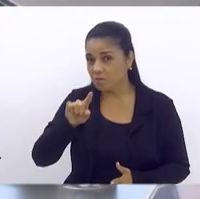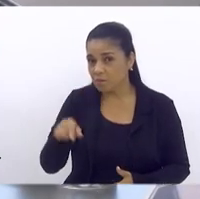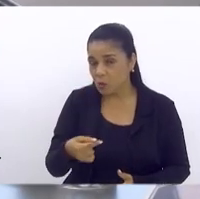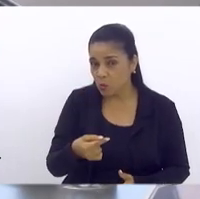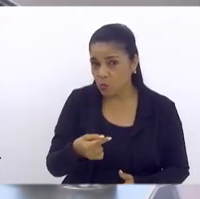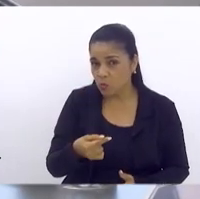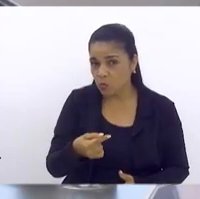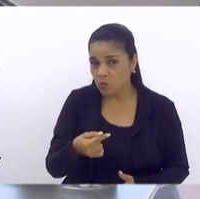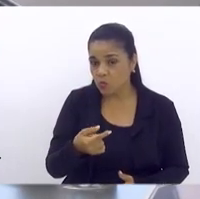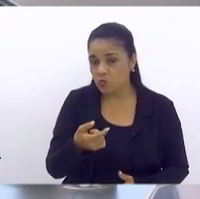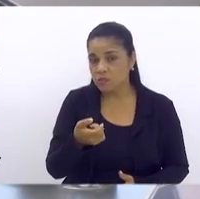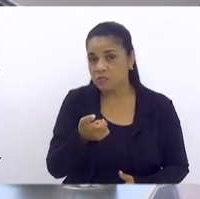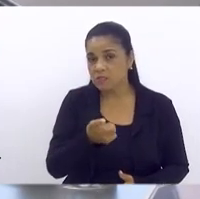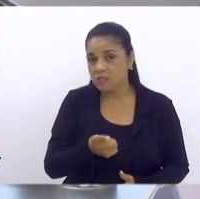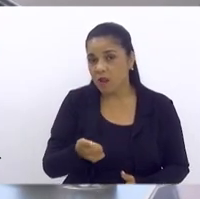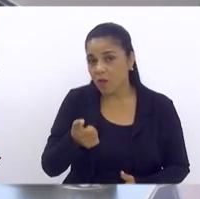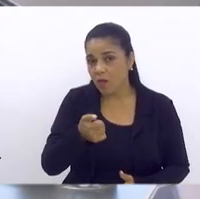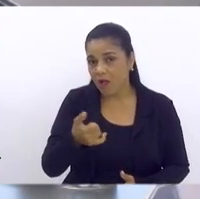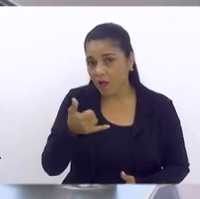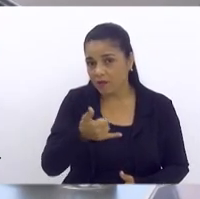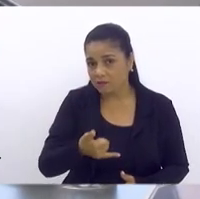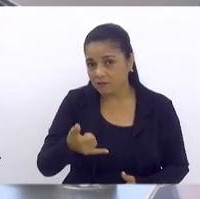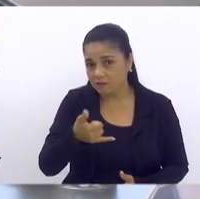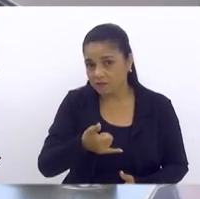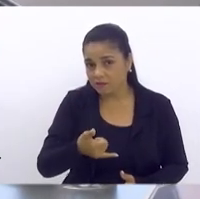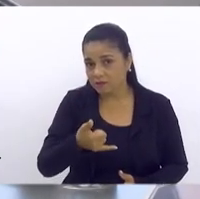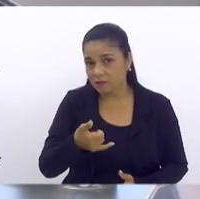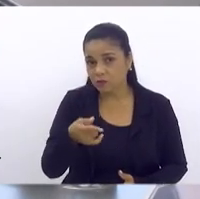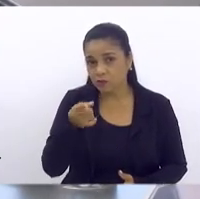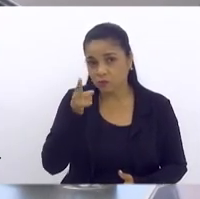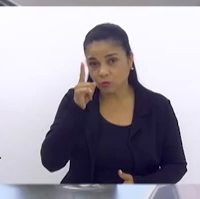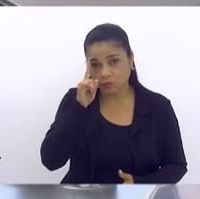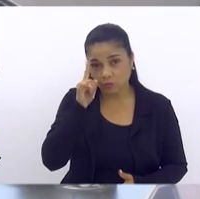celulares, 50 celulares por dia.